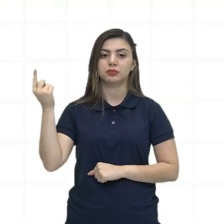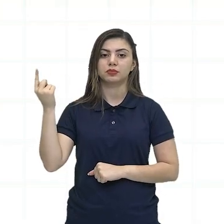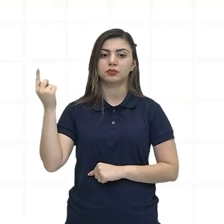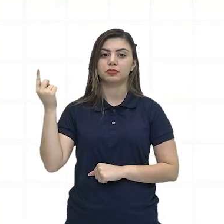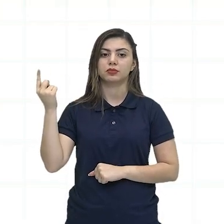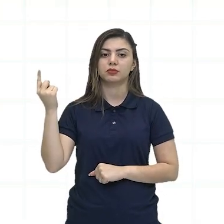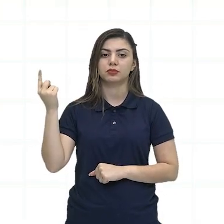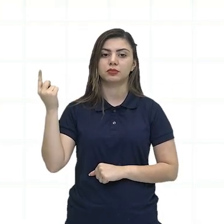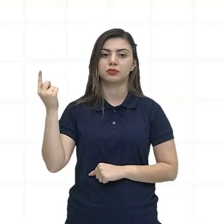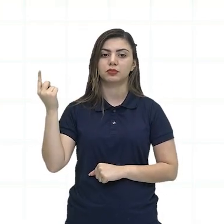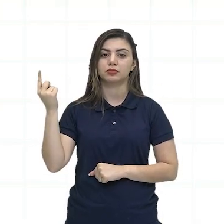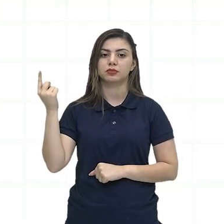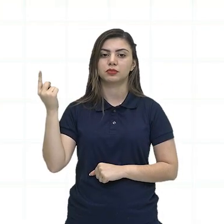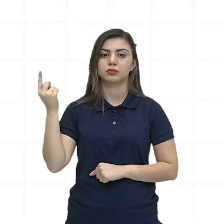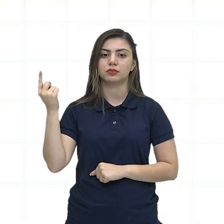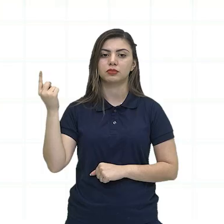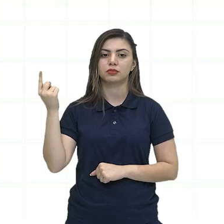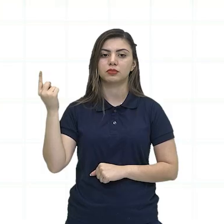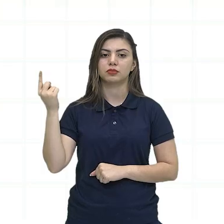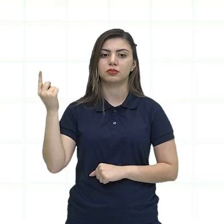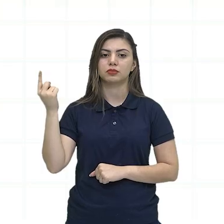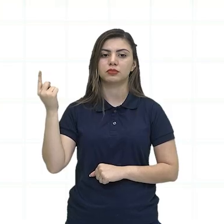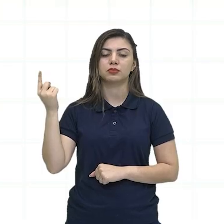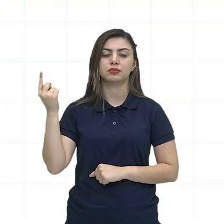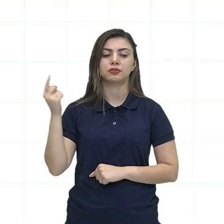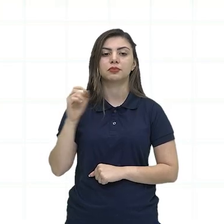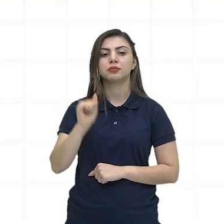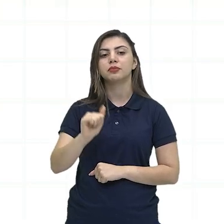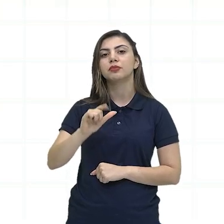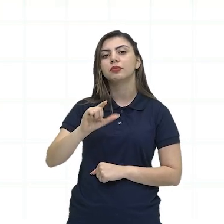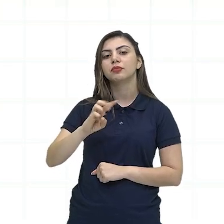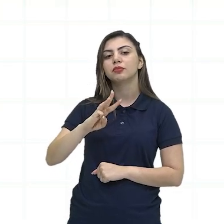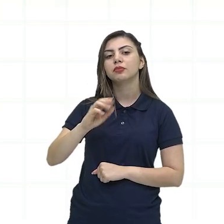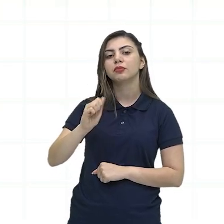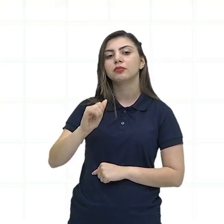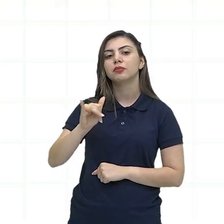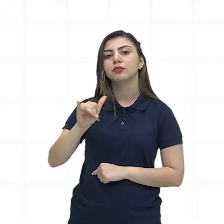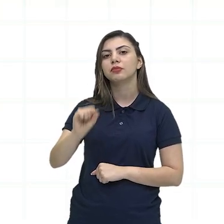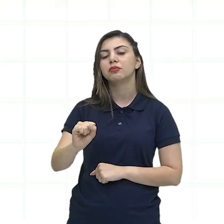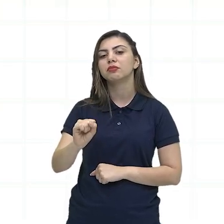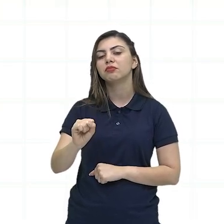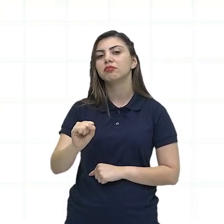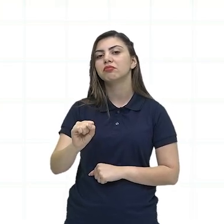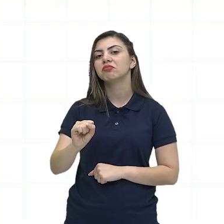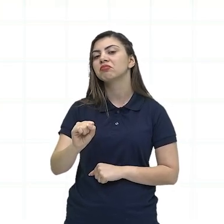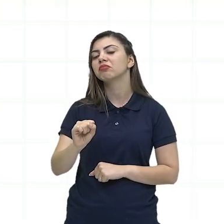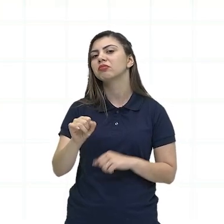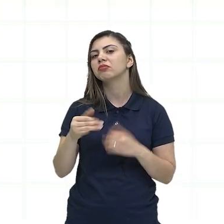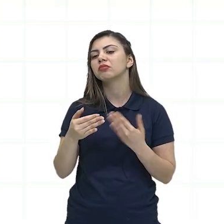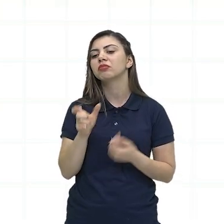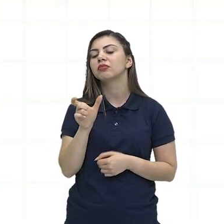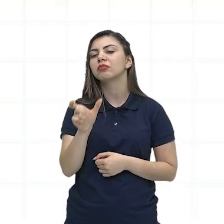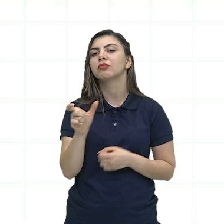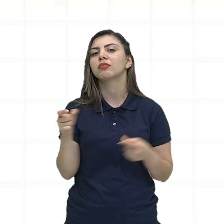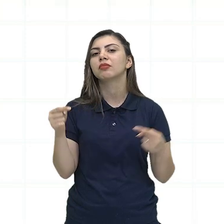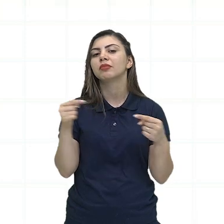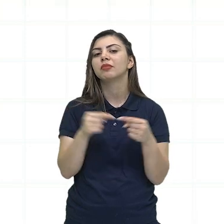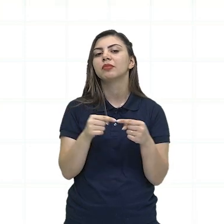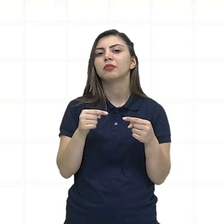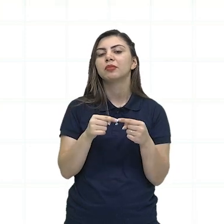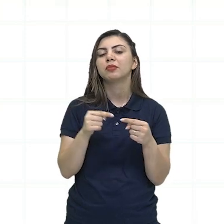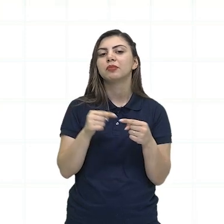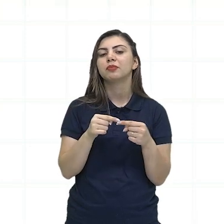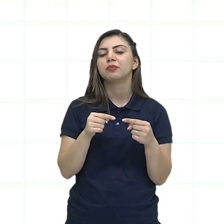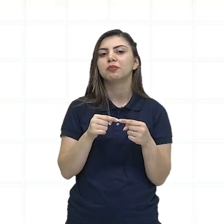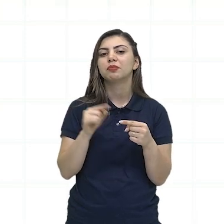work. She always. qual é a frequência que ela chega